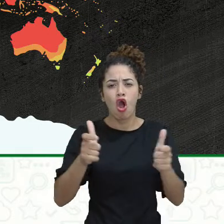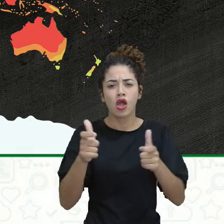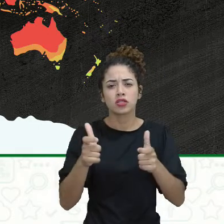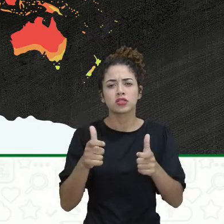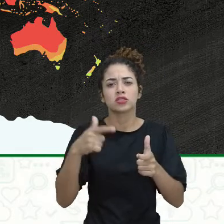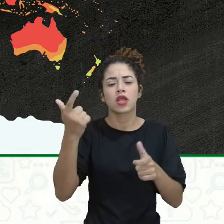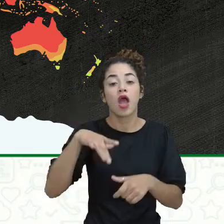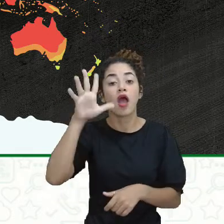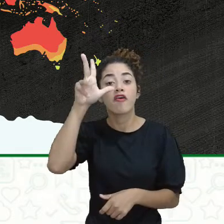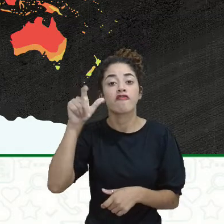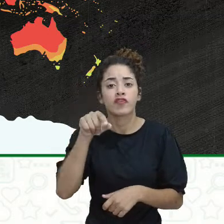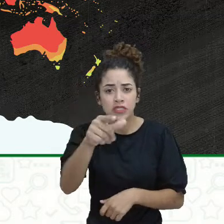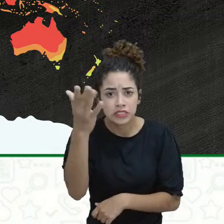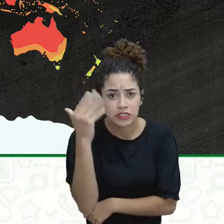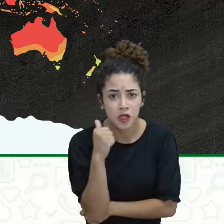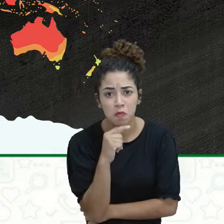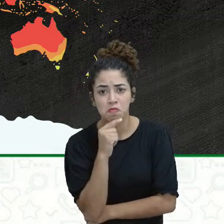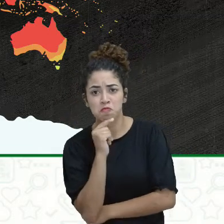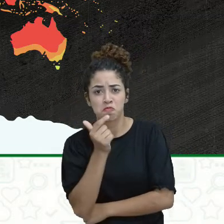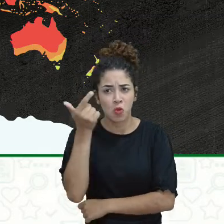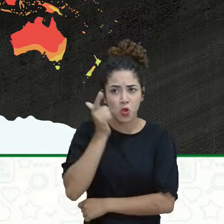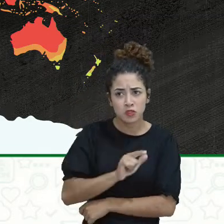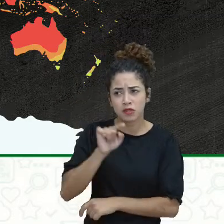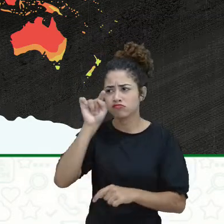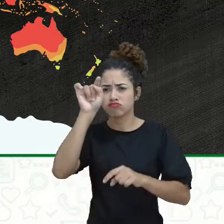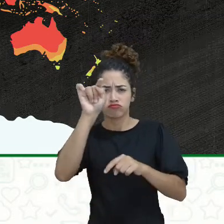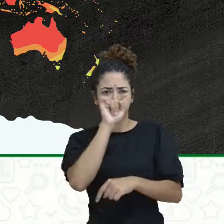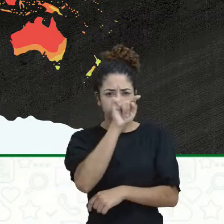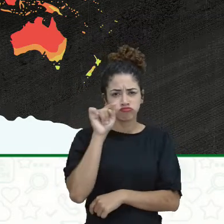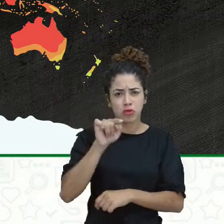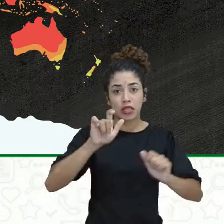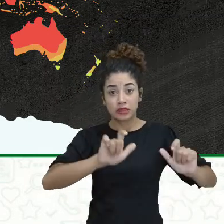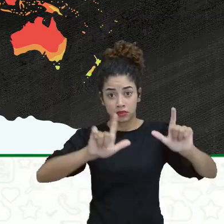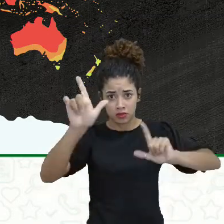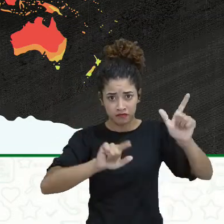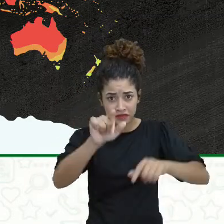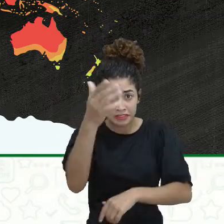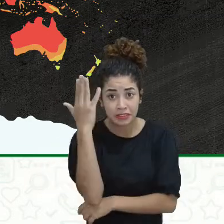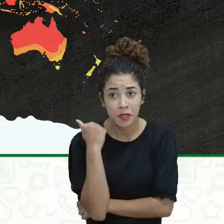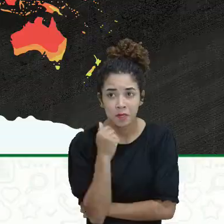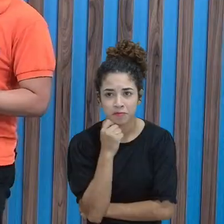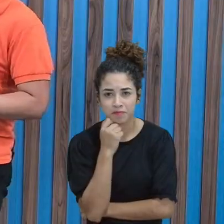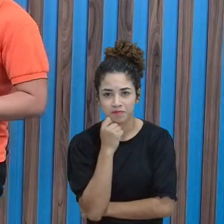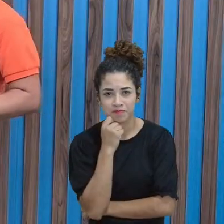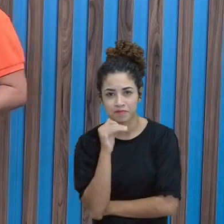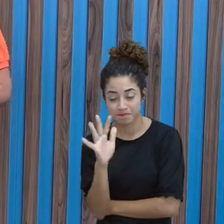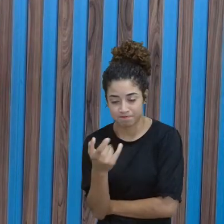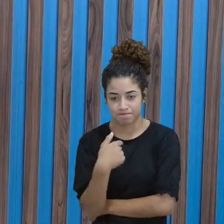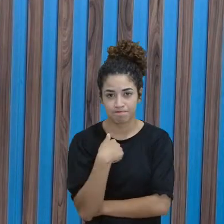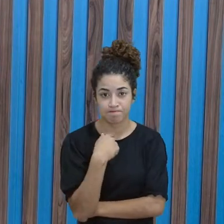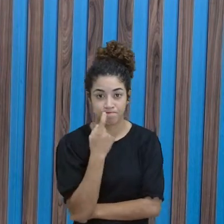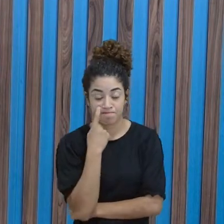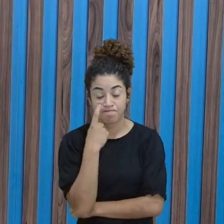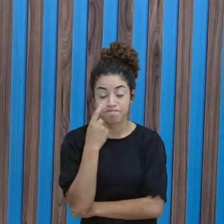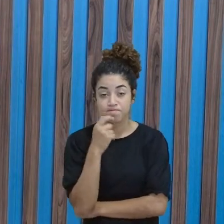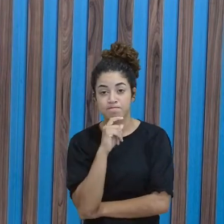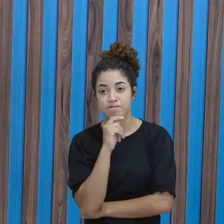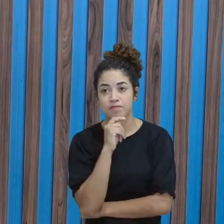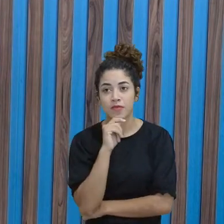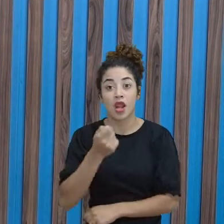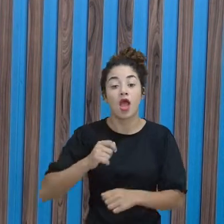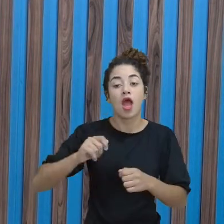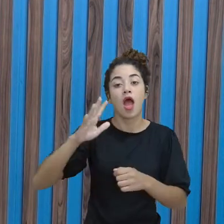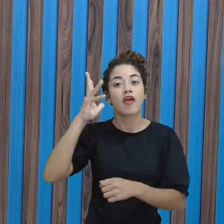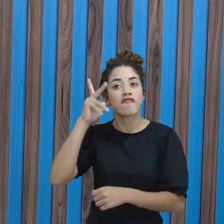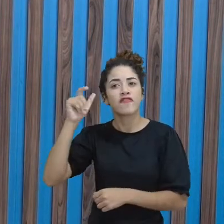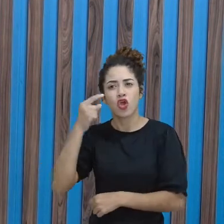africano? E aí, será que vocês conseguem apontar aí na TV? Vê só, volta aqui para mim, Cleitinho, por favor. Ó, então, a África